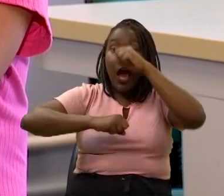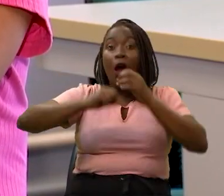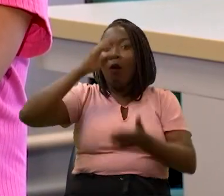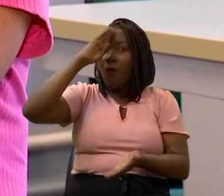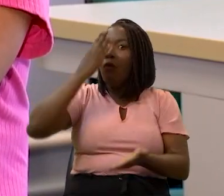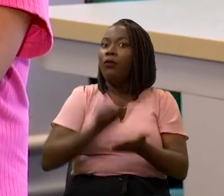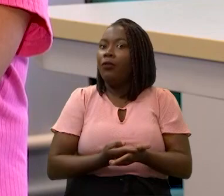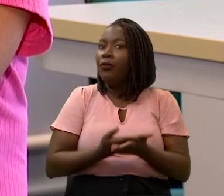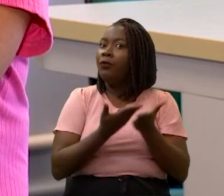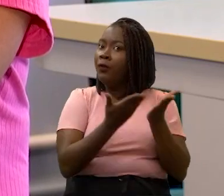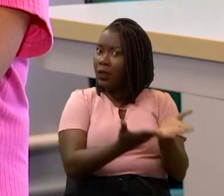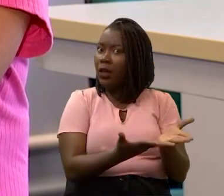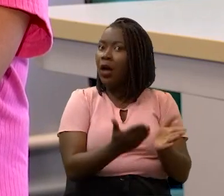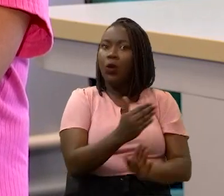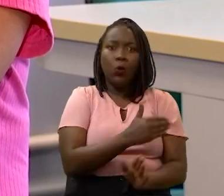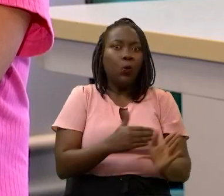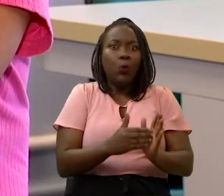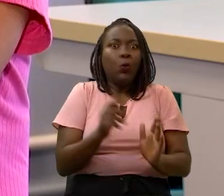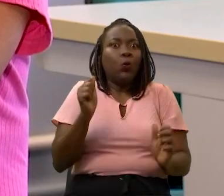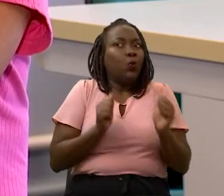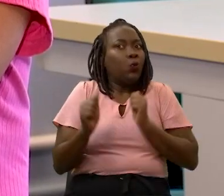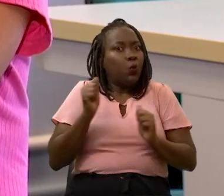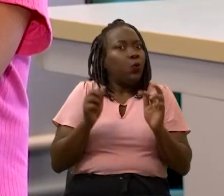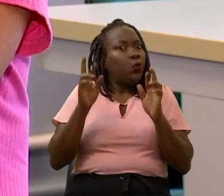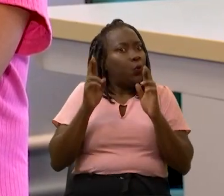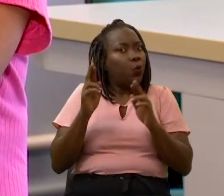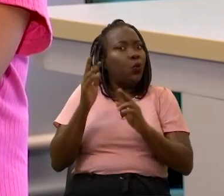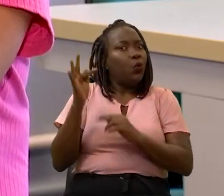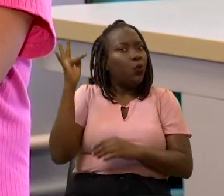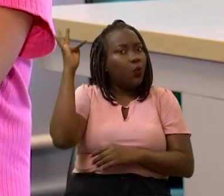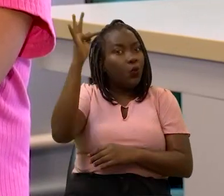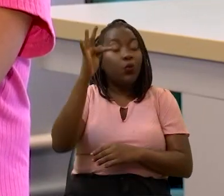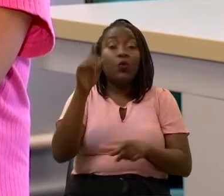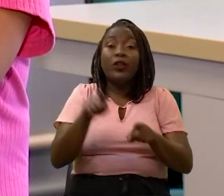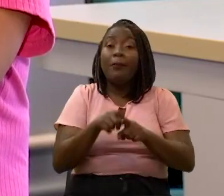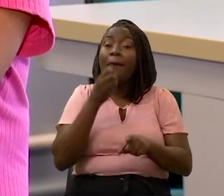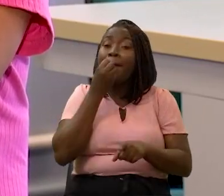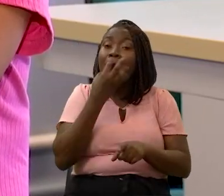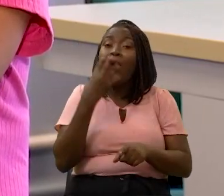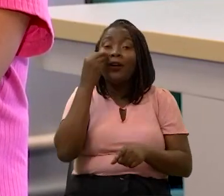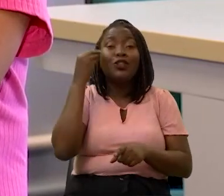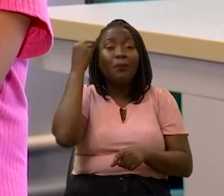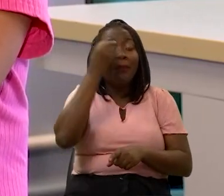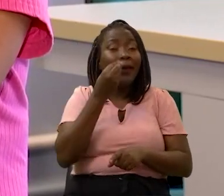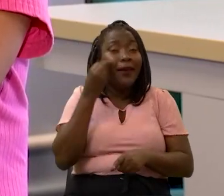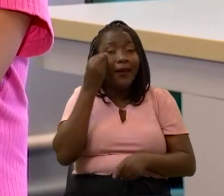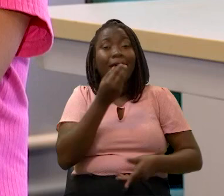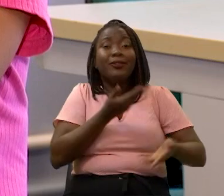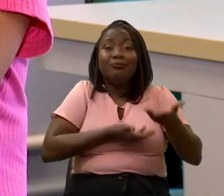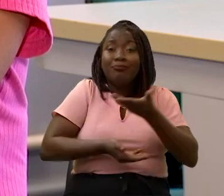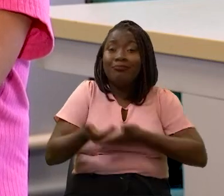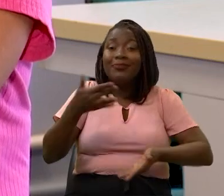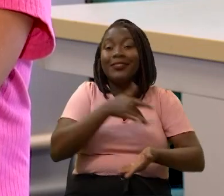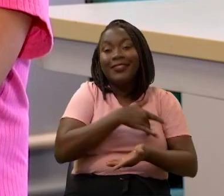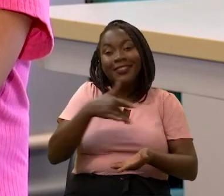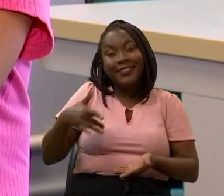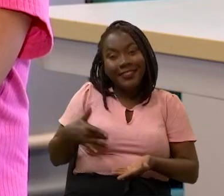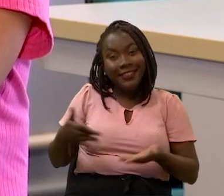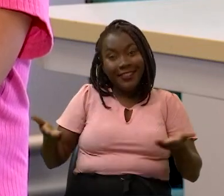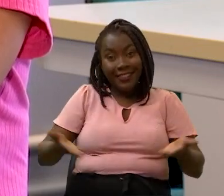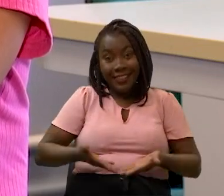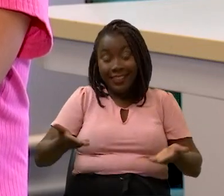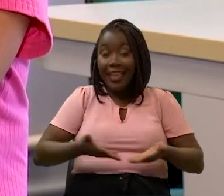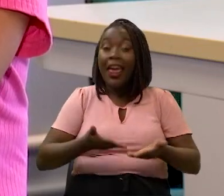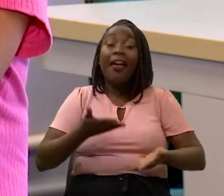geralmente se confia, né, toda uma expectativa de futuro e também de boas experiências e de uma vivência saudável dos